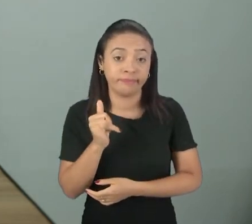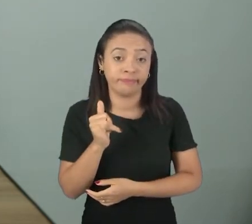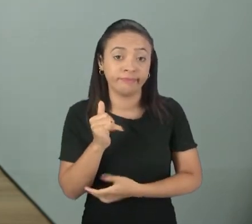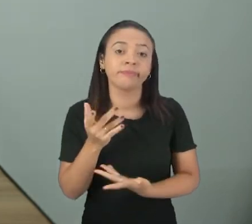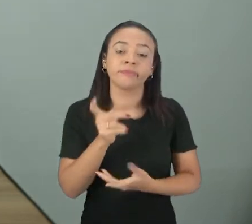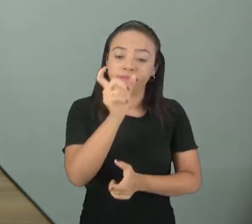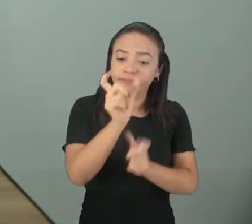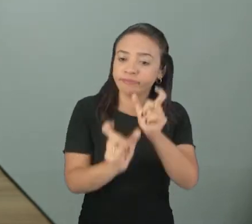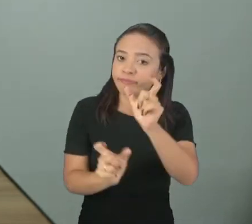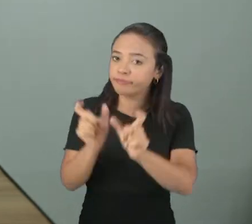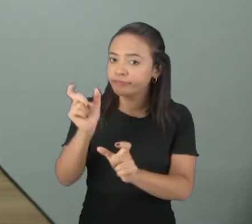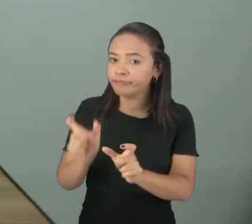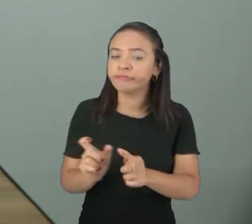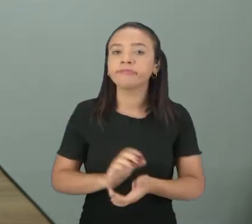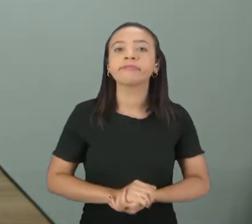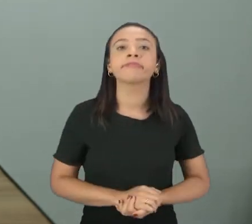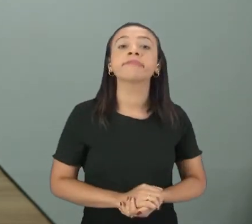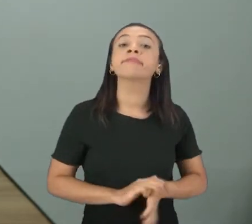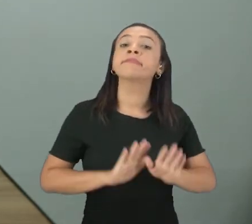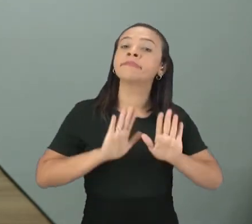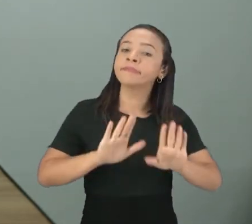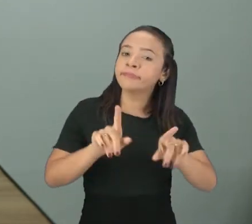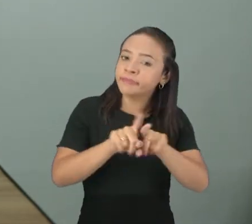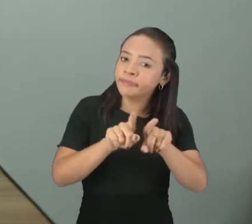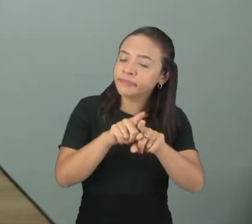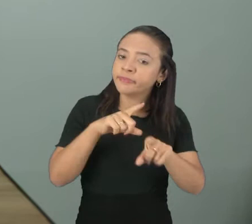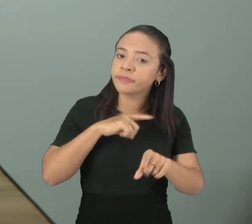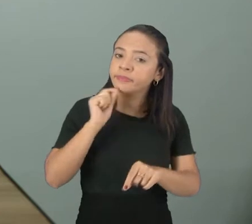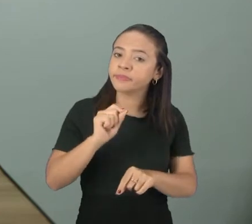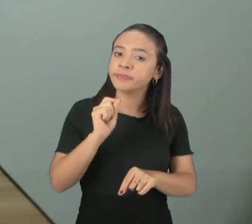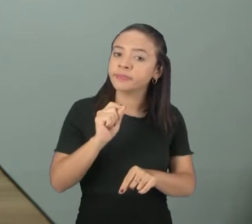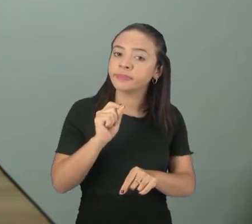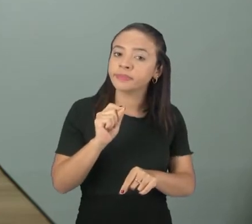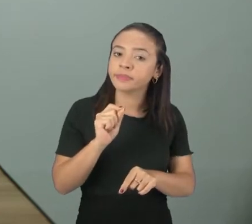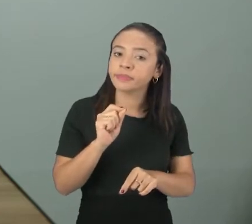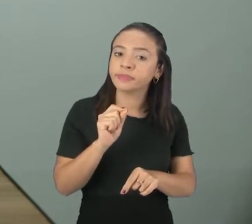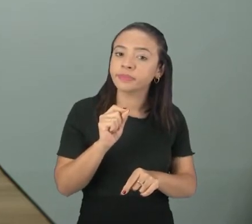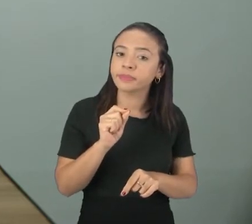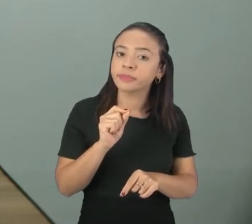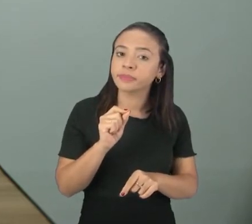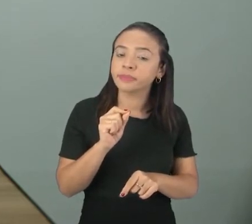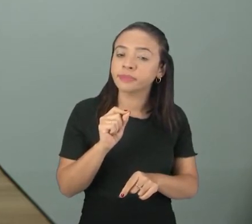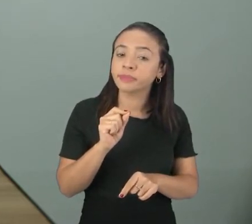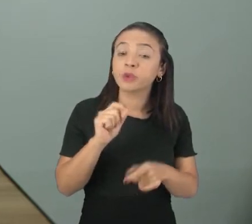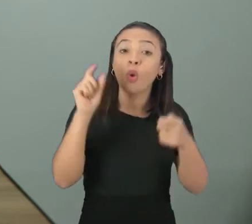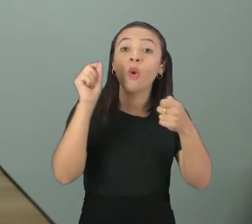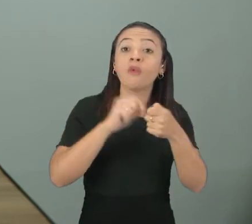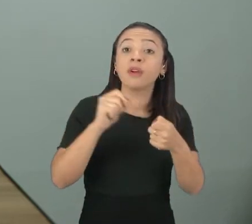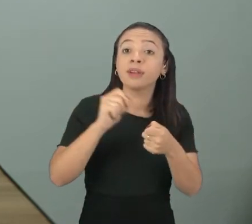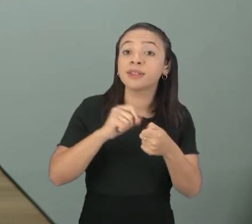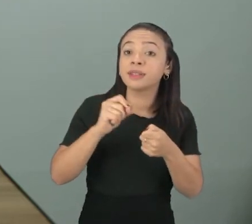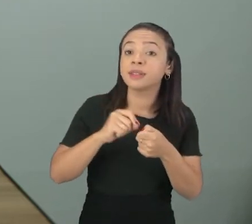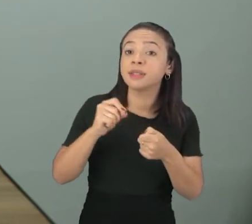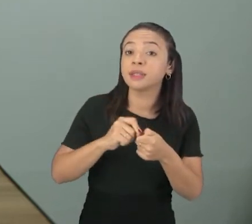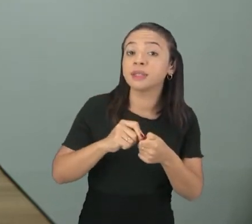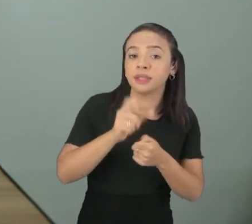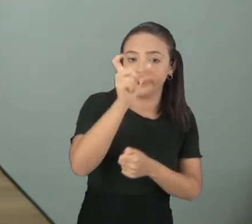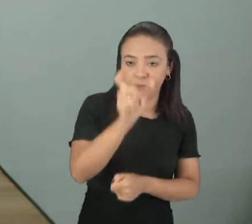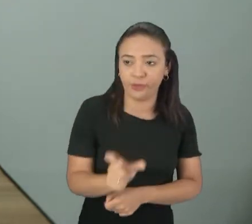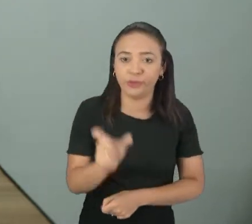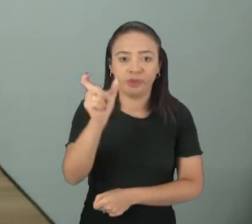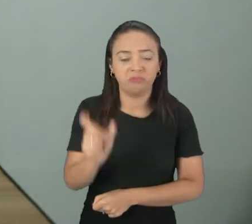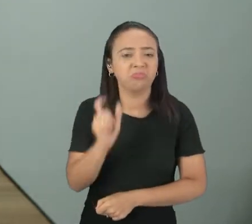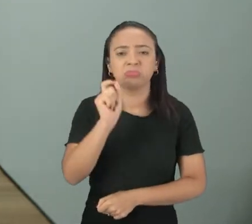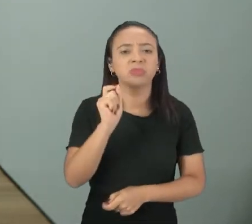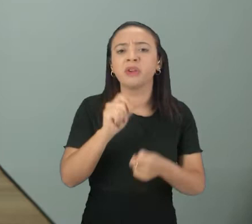os personagens, mas também nós temos as ações, né? Nós temos aqui as ações dos personagens. O